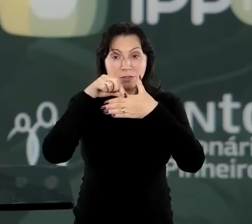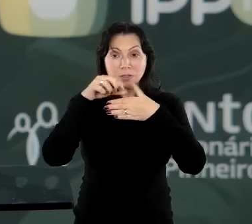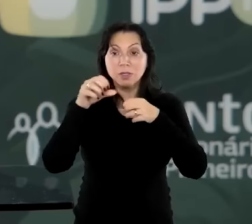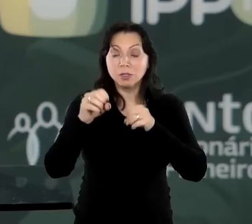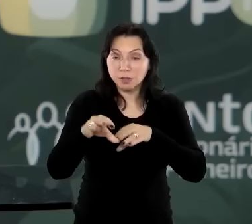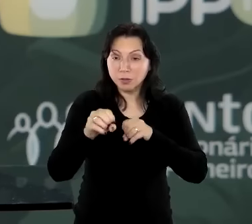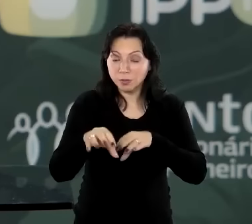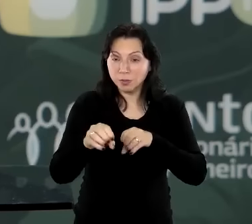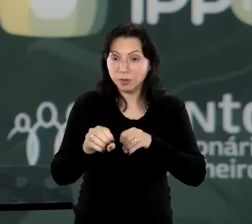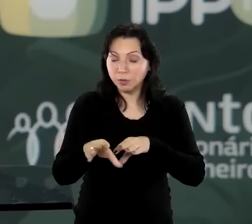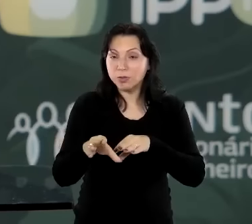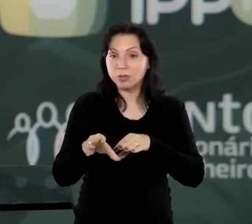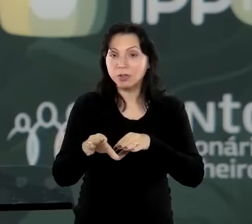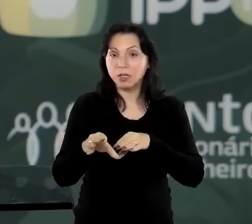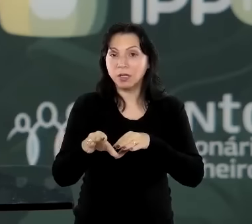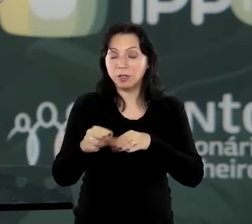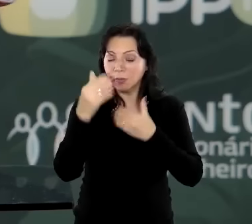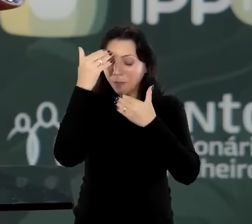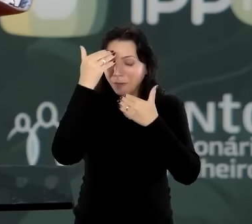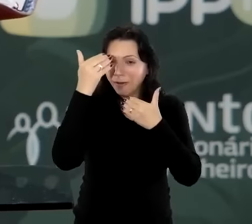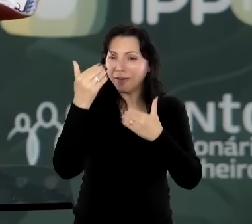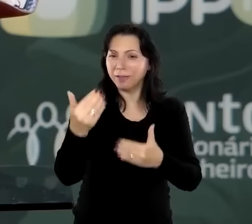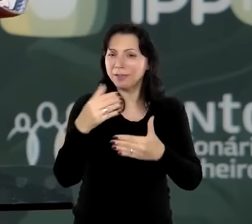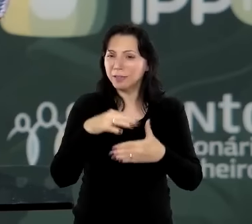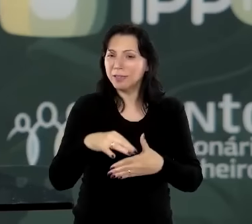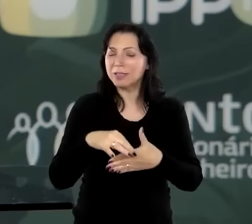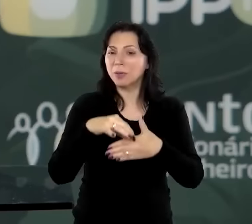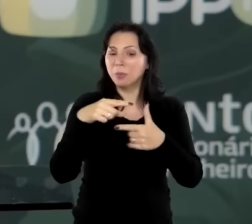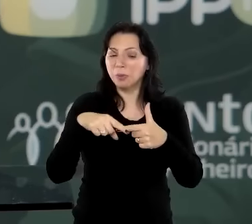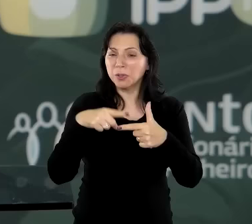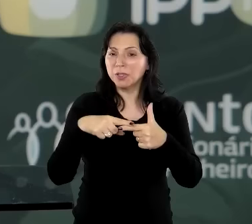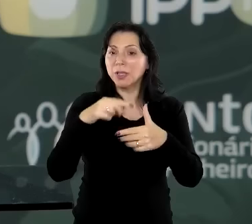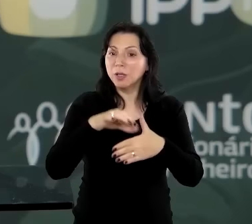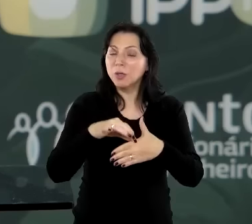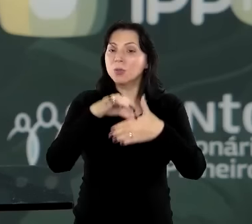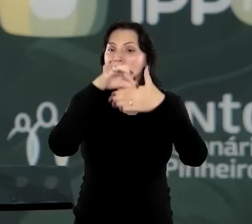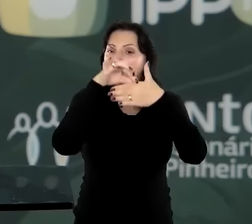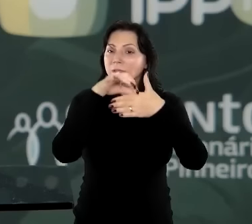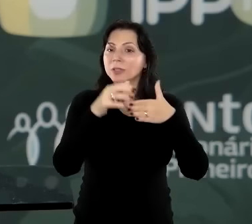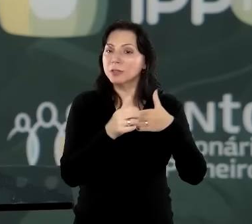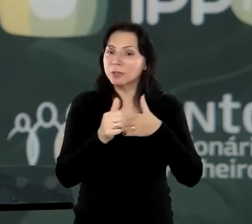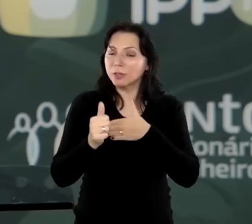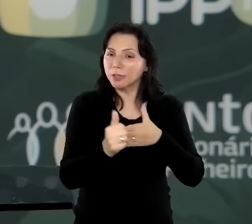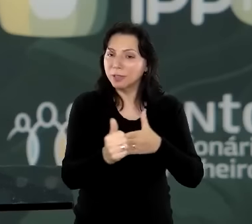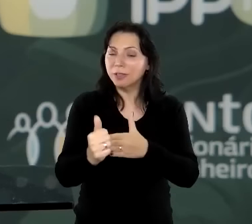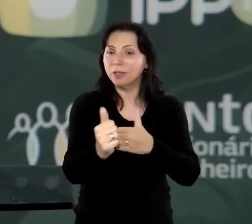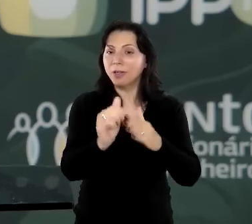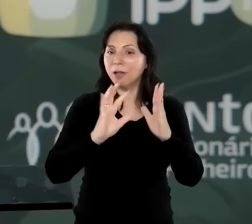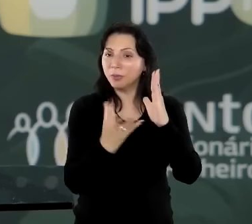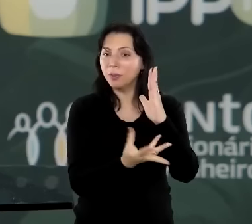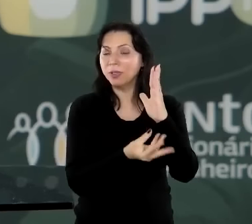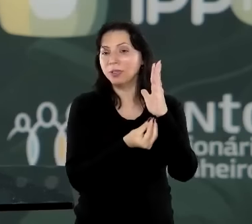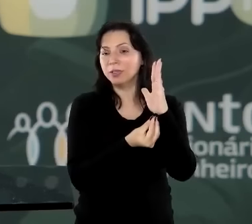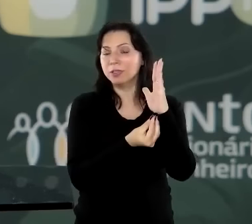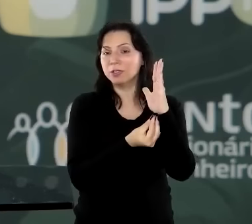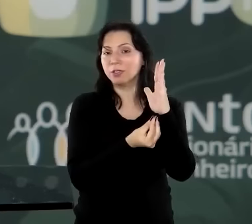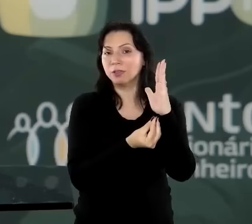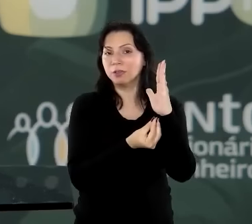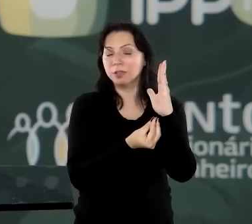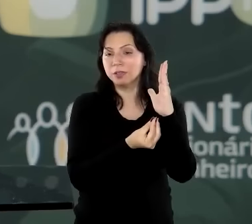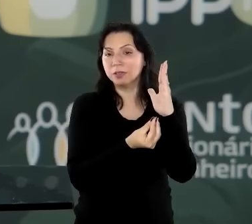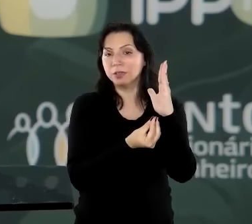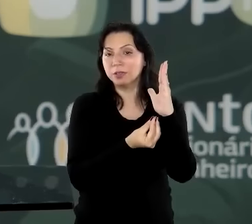esse legado, tenha gratidão pelos líderes que lideraram a igreja até aqui, tenha gratidão por aqueles